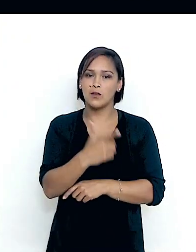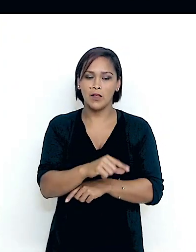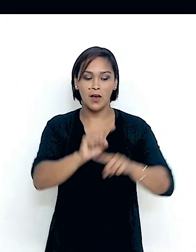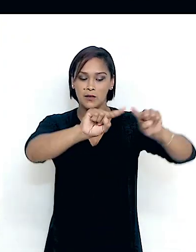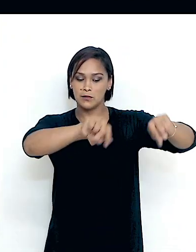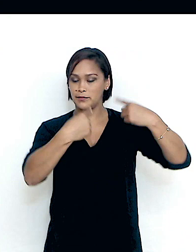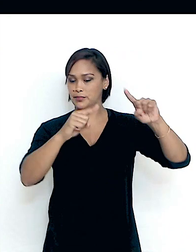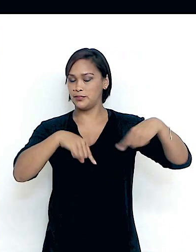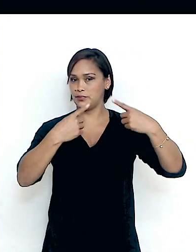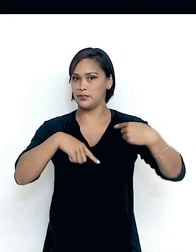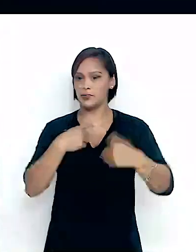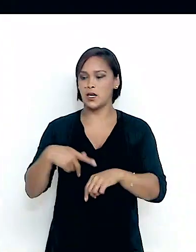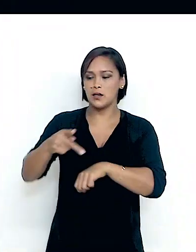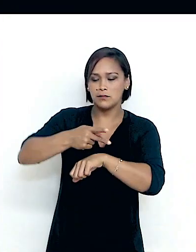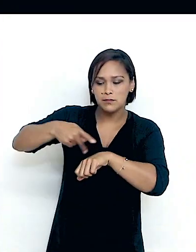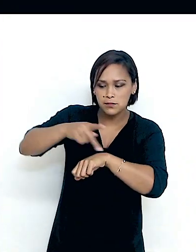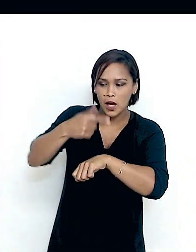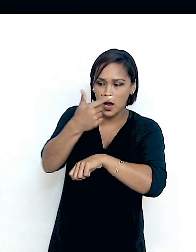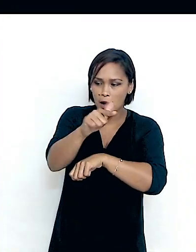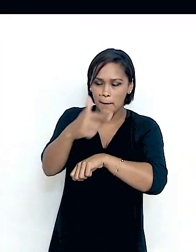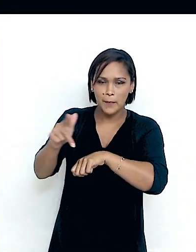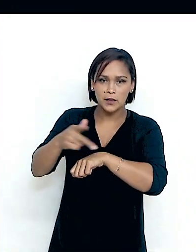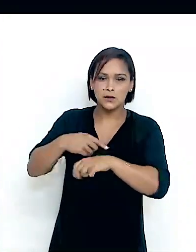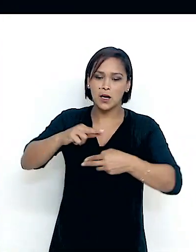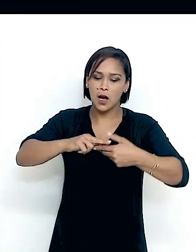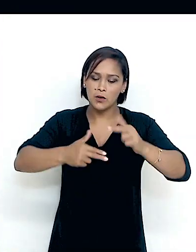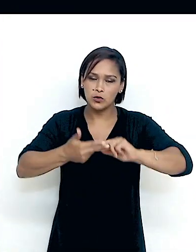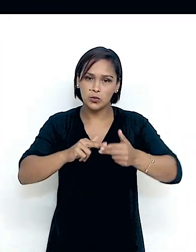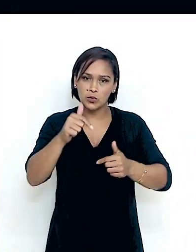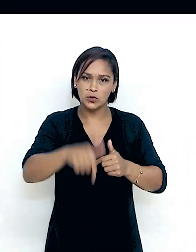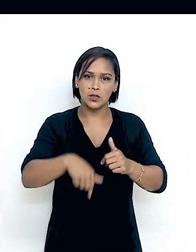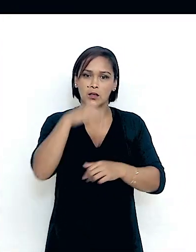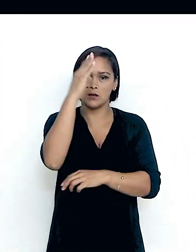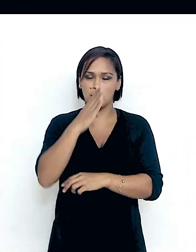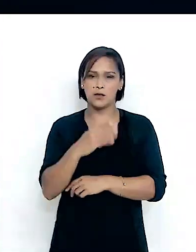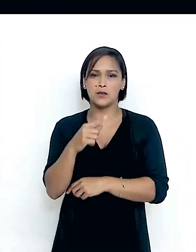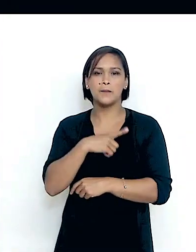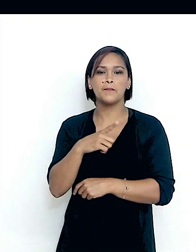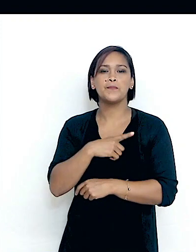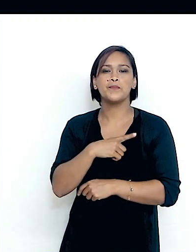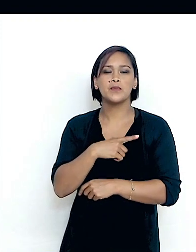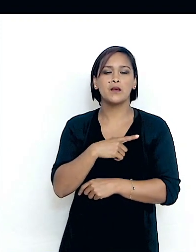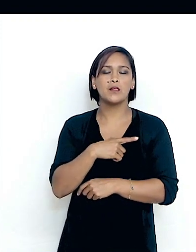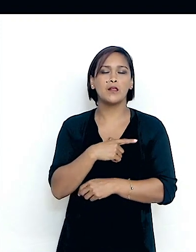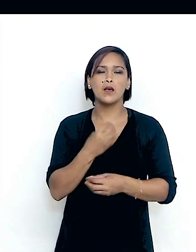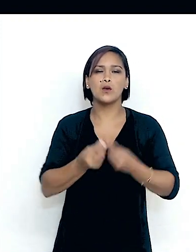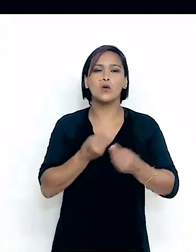ameaças externas aos produtores, aos produtos brasileiros. Existe uma coalizão